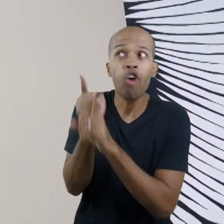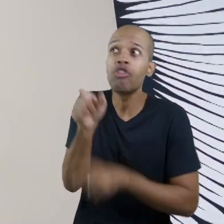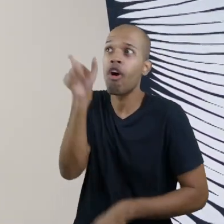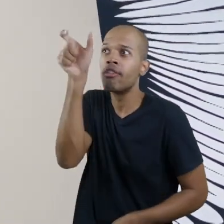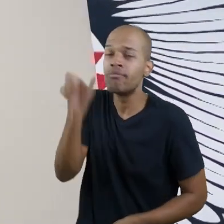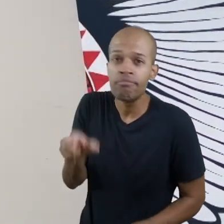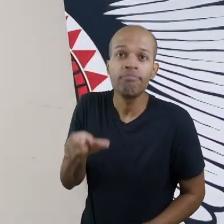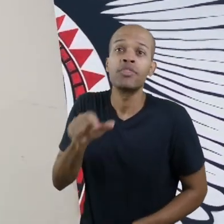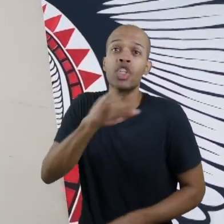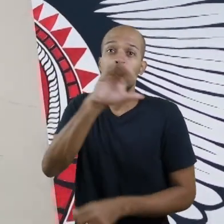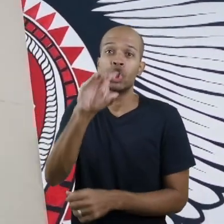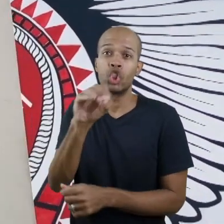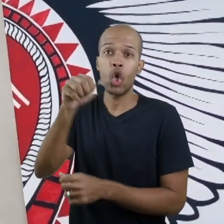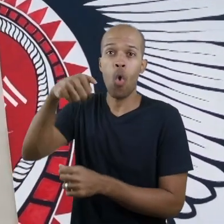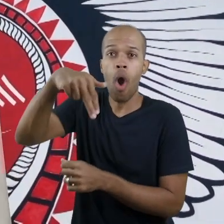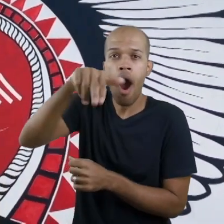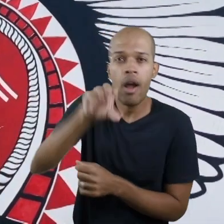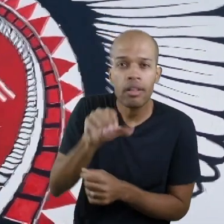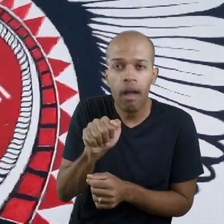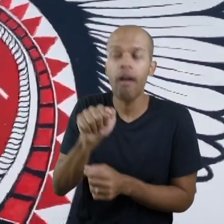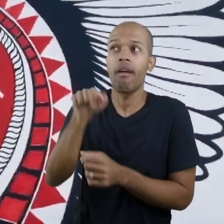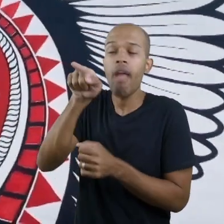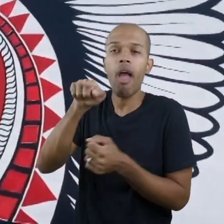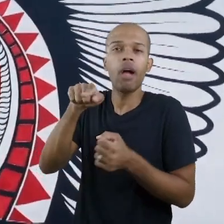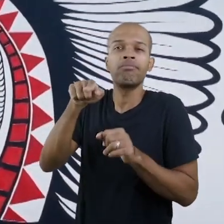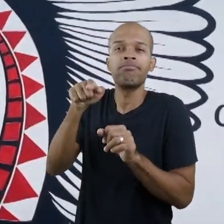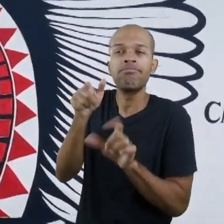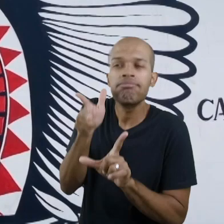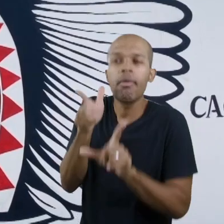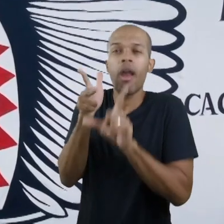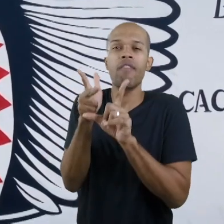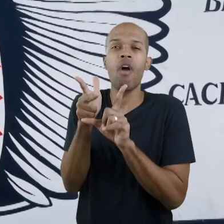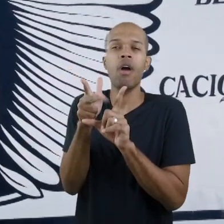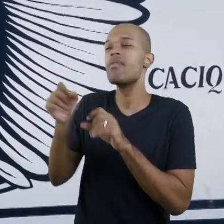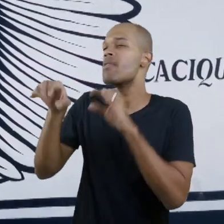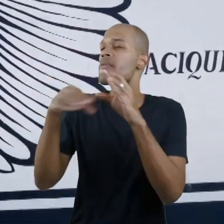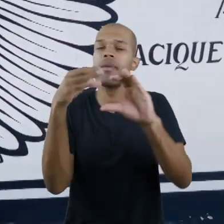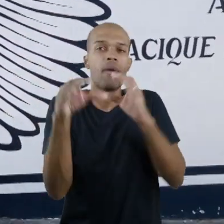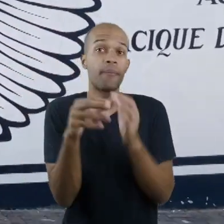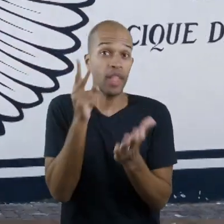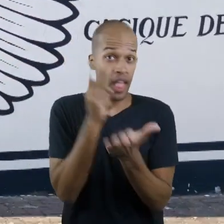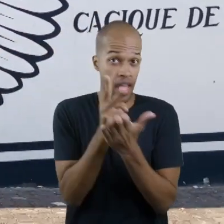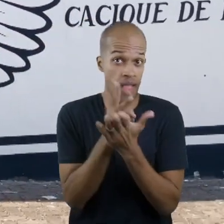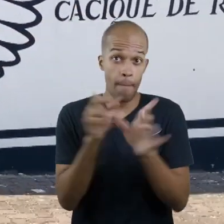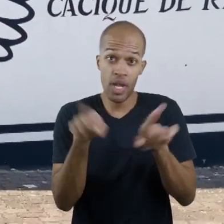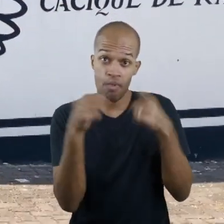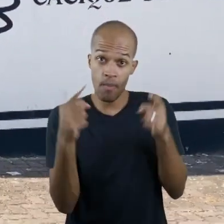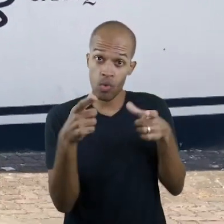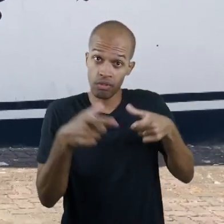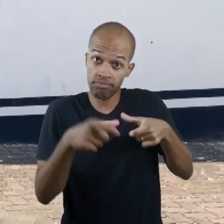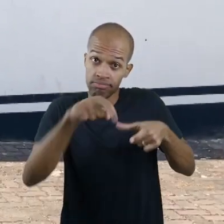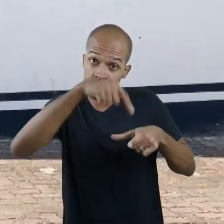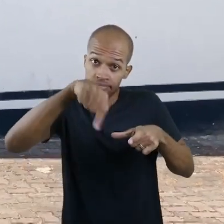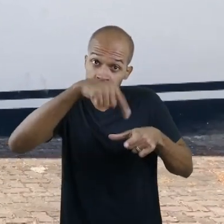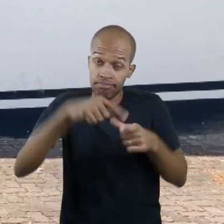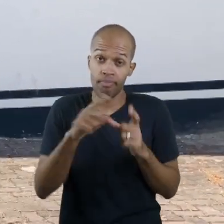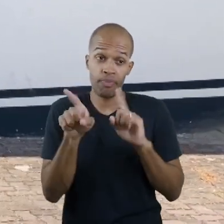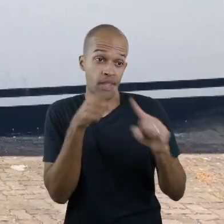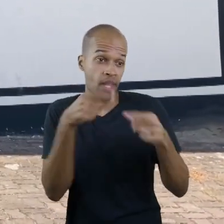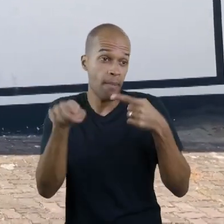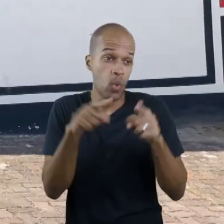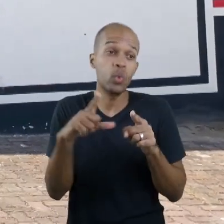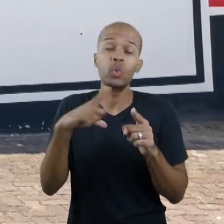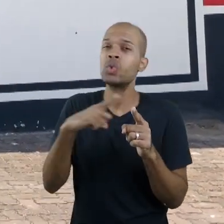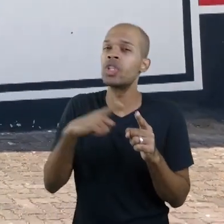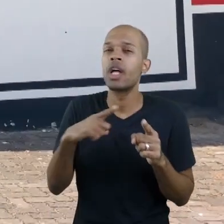e ela gravou um pupurri de jongos maravilhoso. E no mesmo LP, um samba lindo do